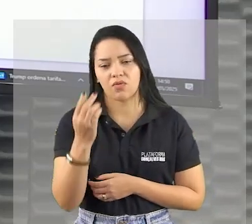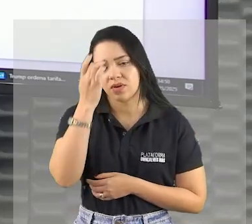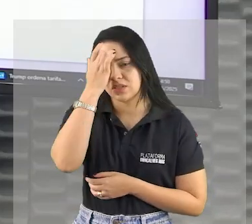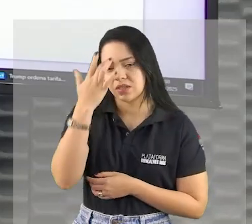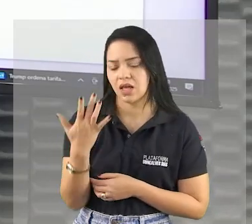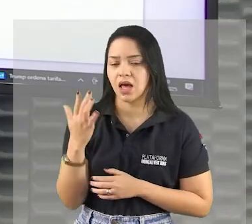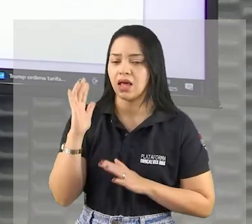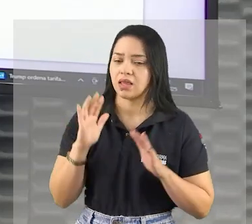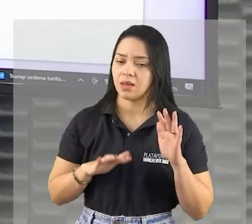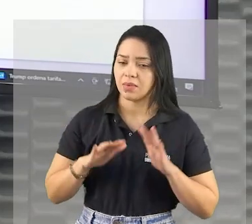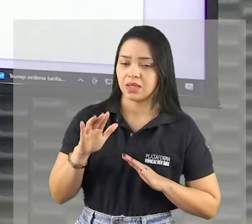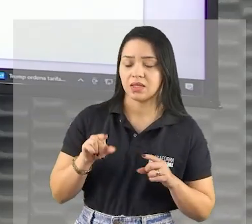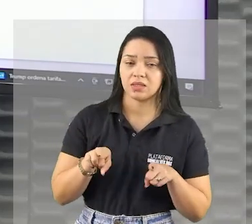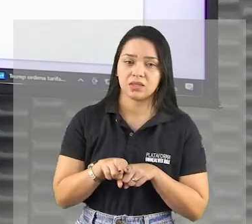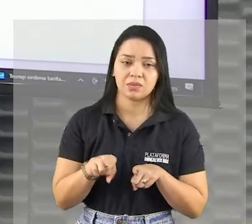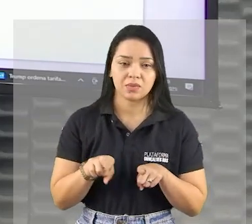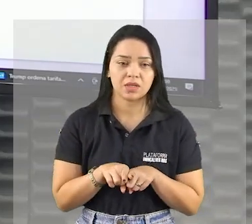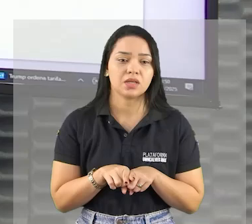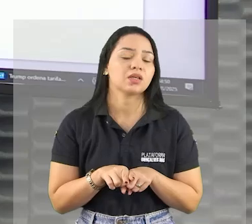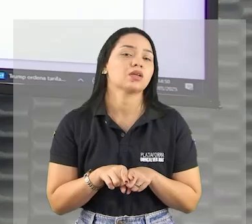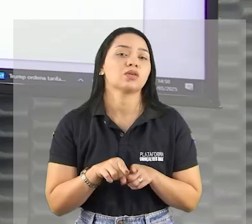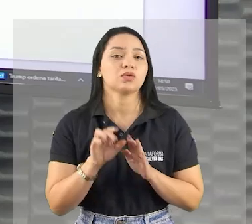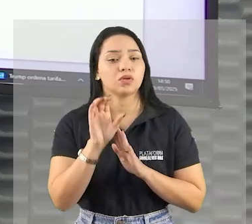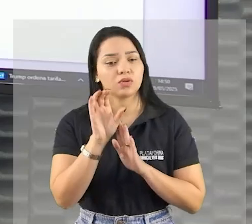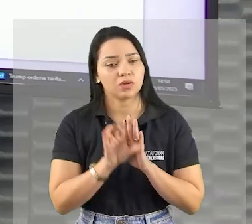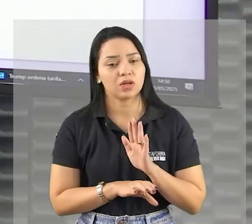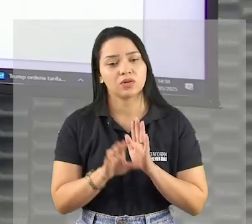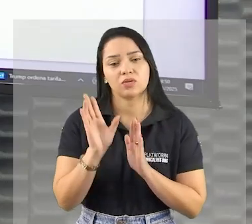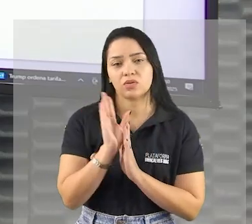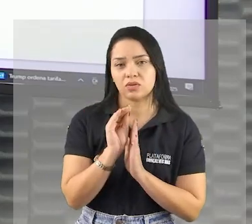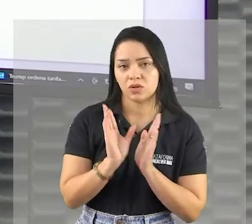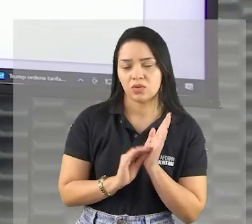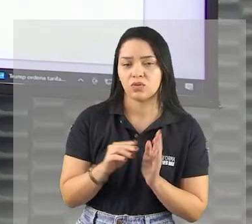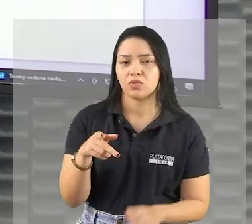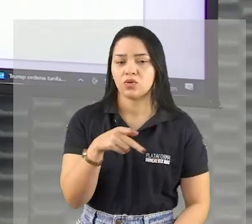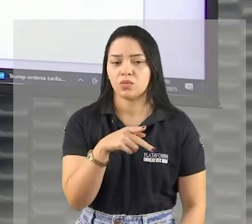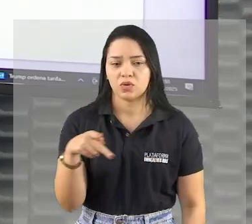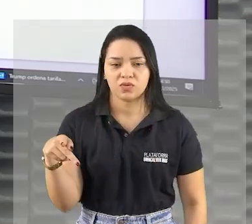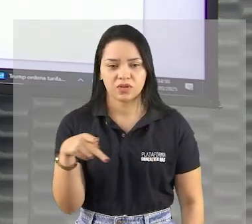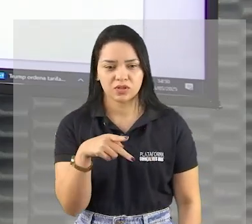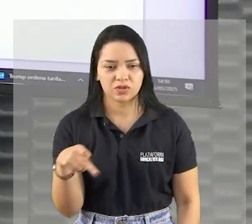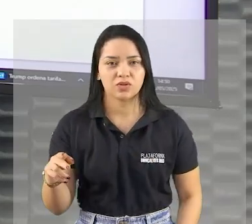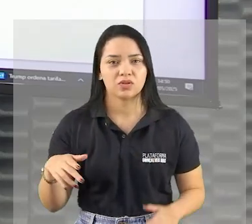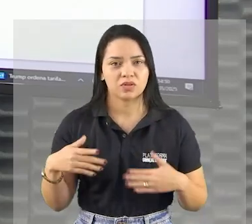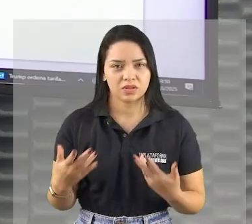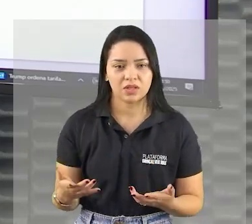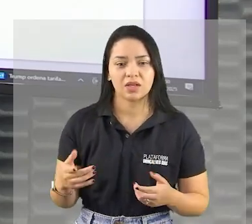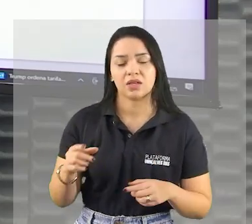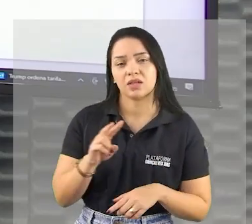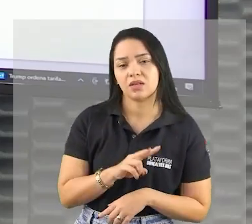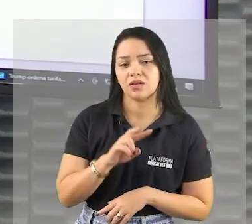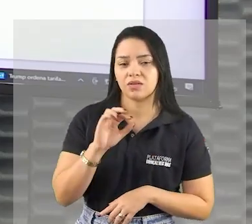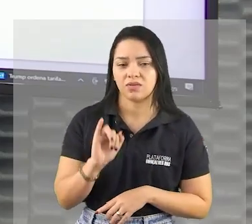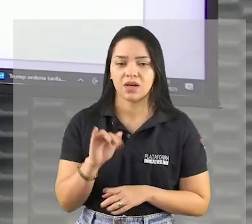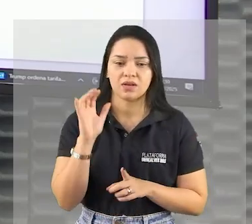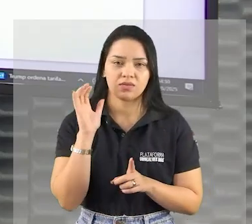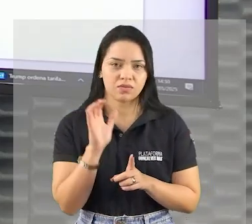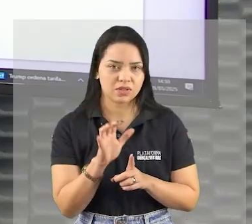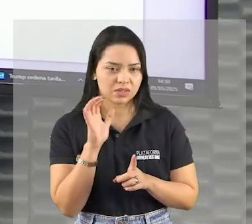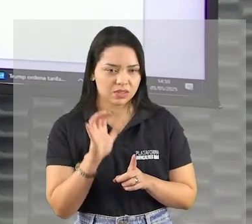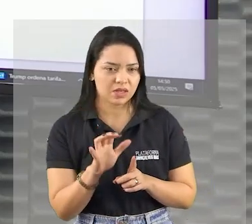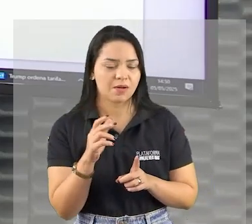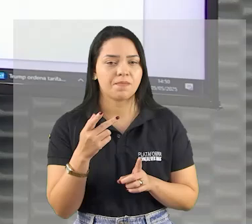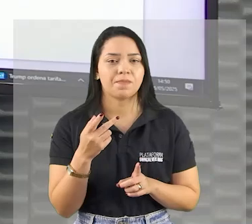depender também do componente curricular, do conteúdo, do professor, tem uma série de coisas aí que vão influenciar nessa